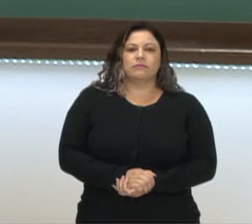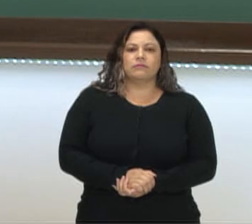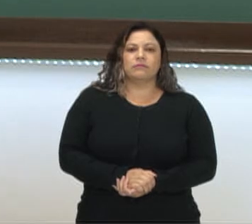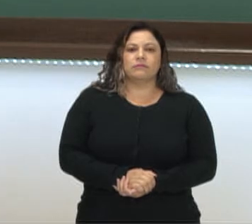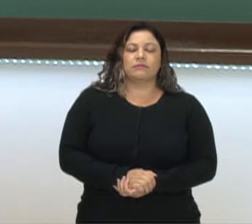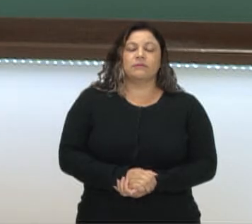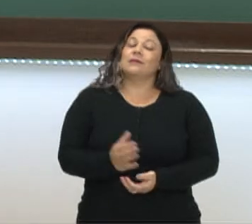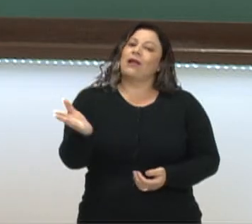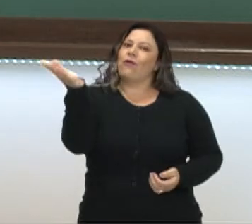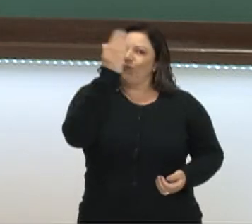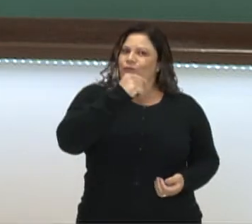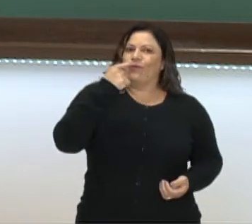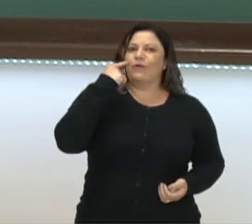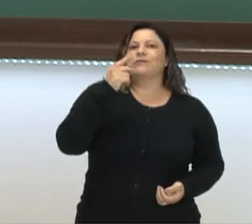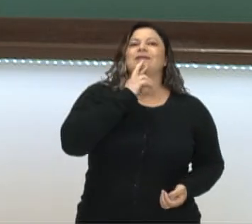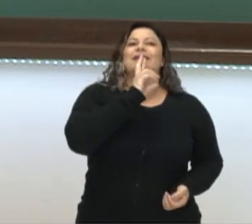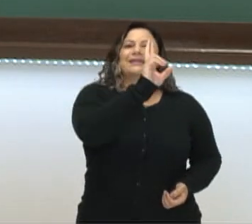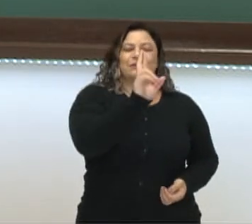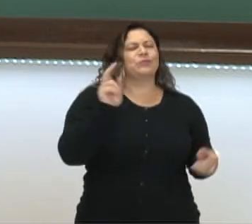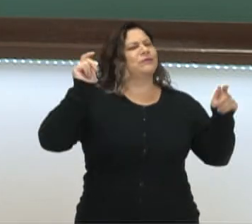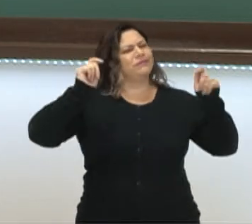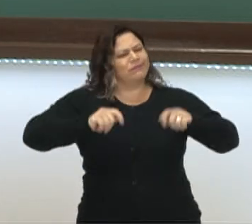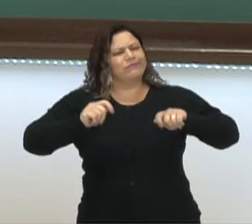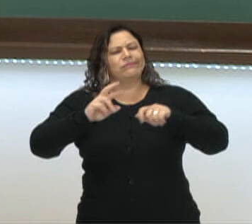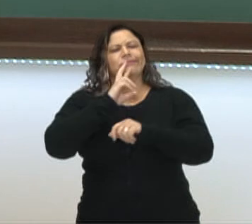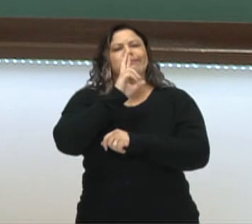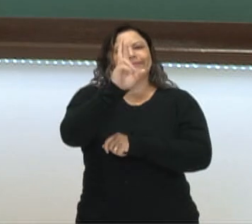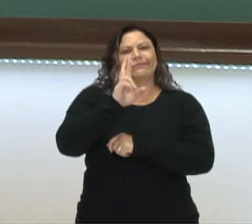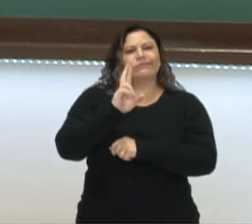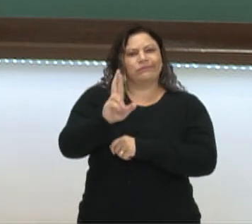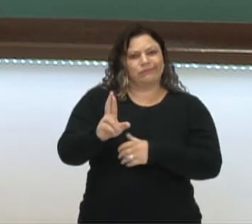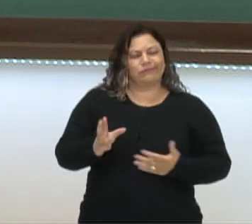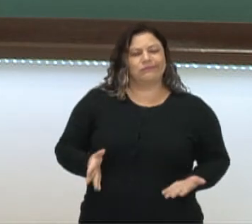Vamos lá então? Possibilidade de resposta.